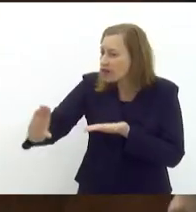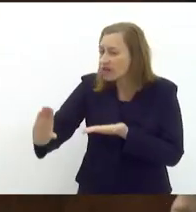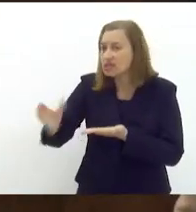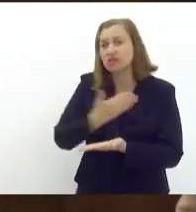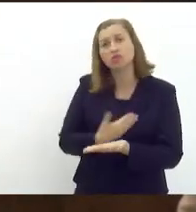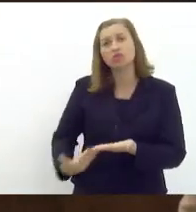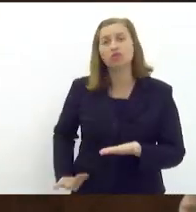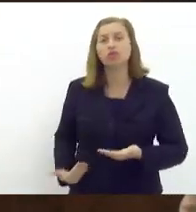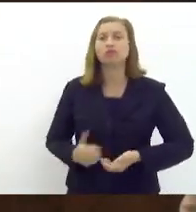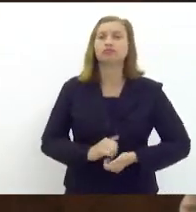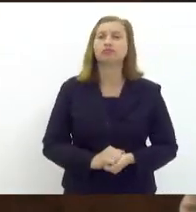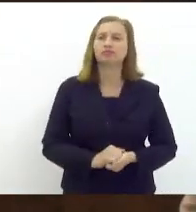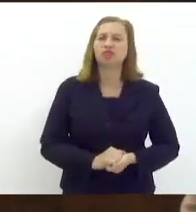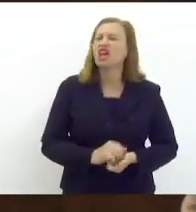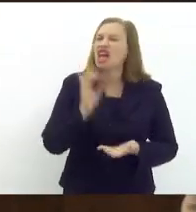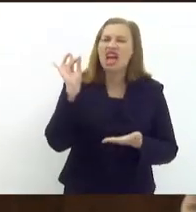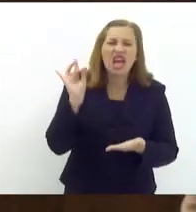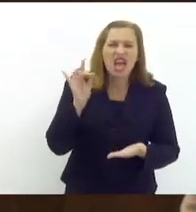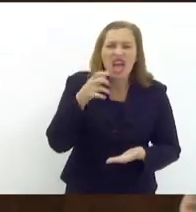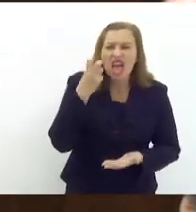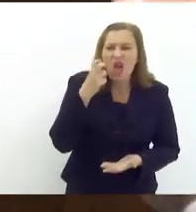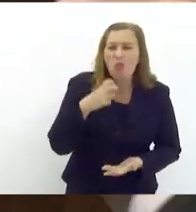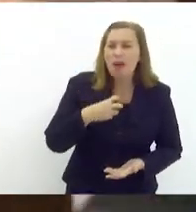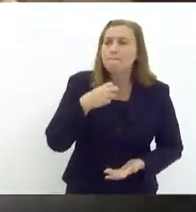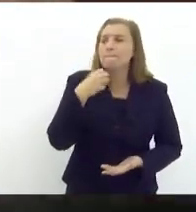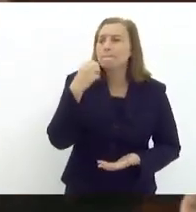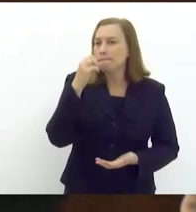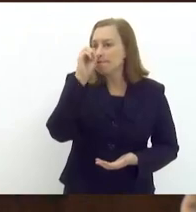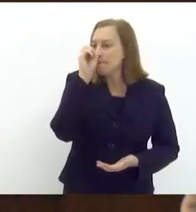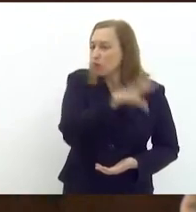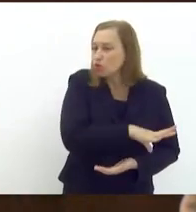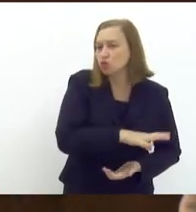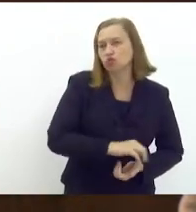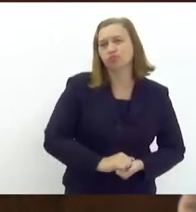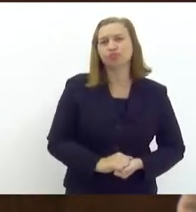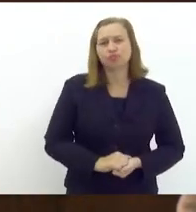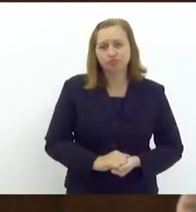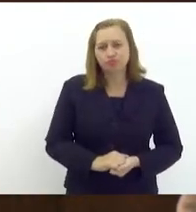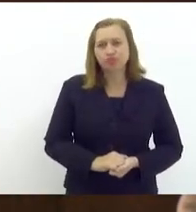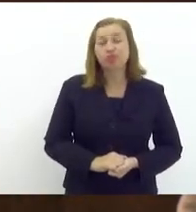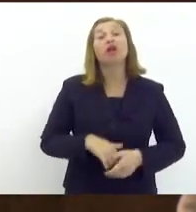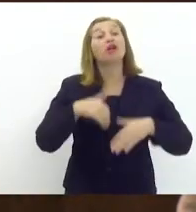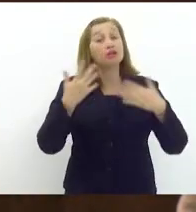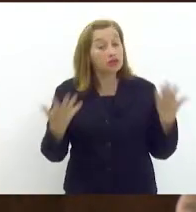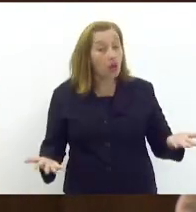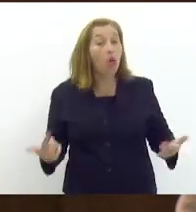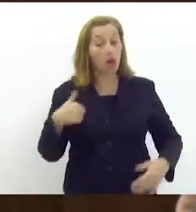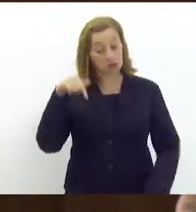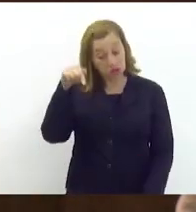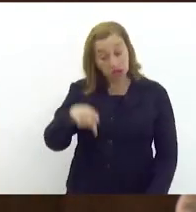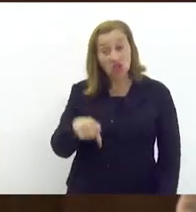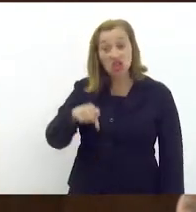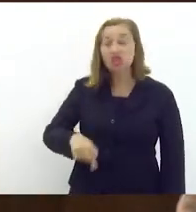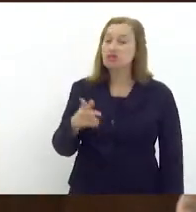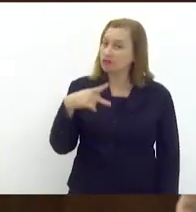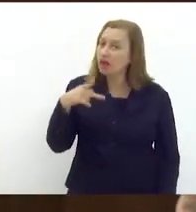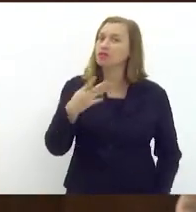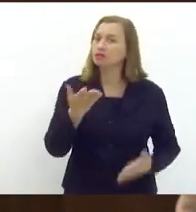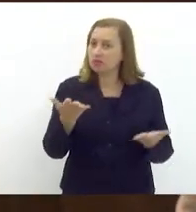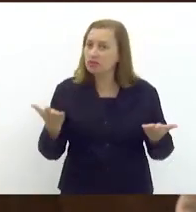público é um verdadeiro absurdo então eu tô aqui fazendo